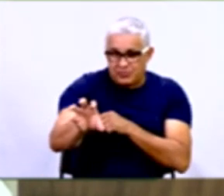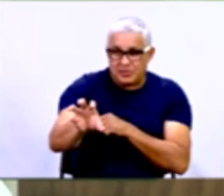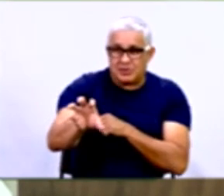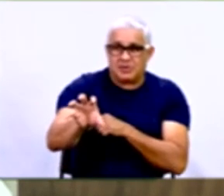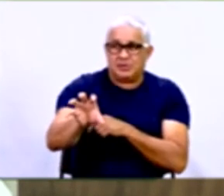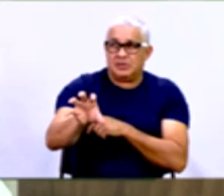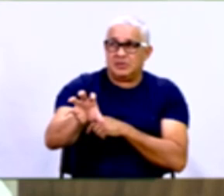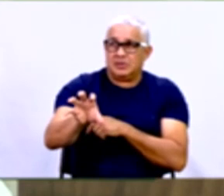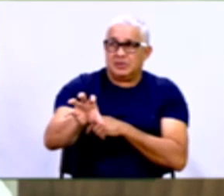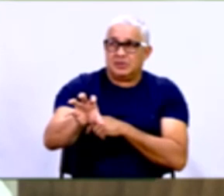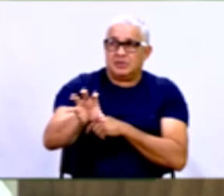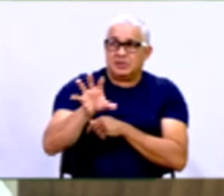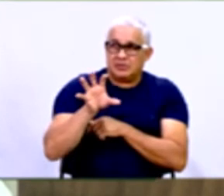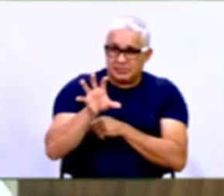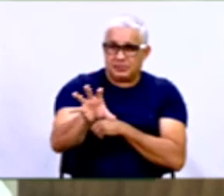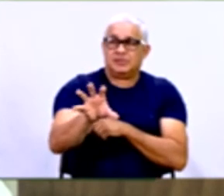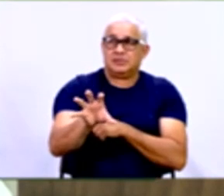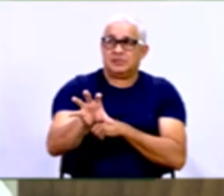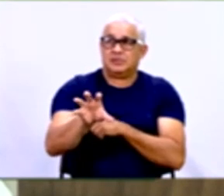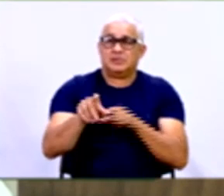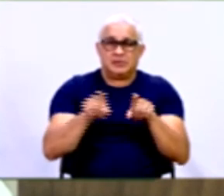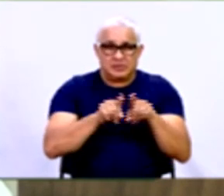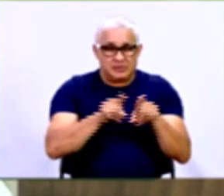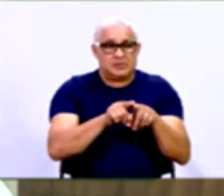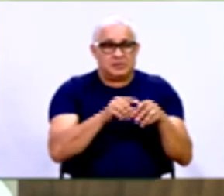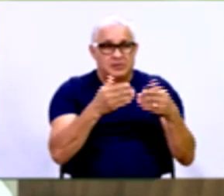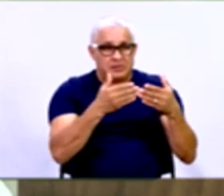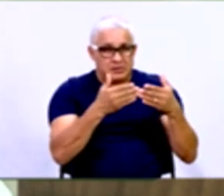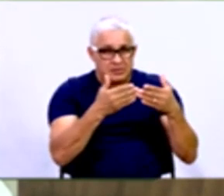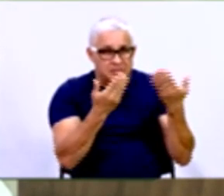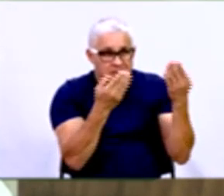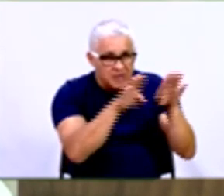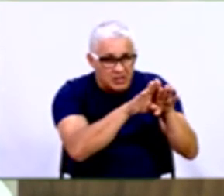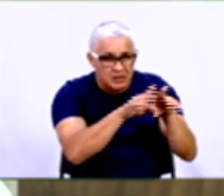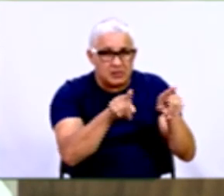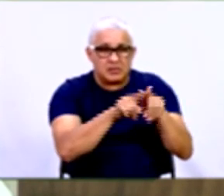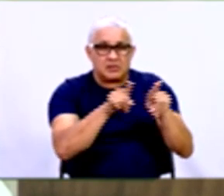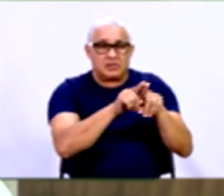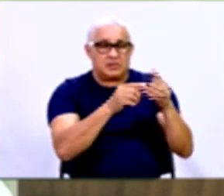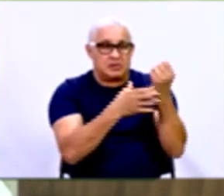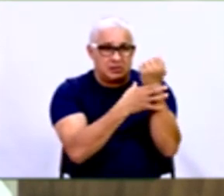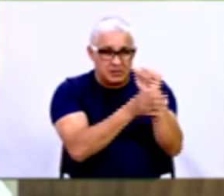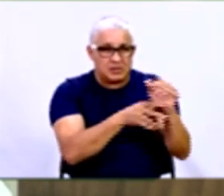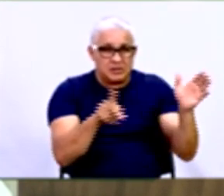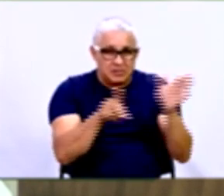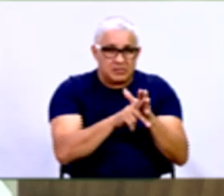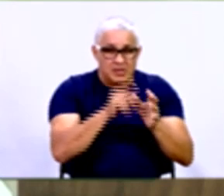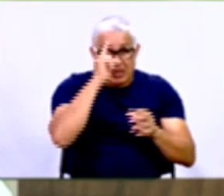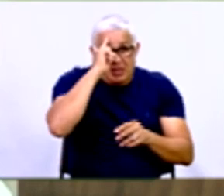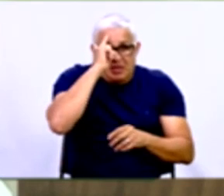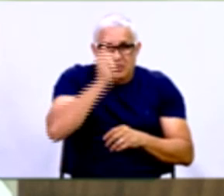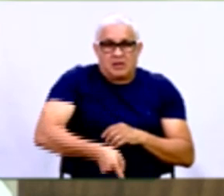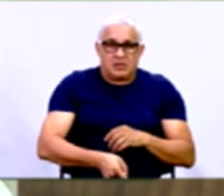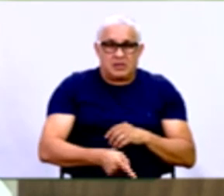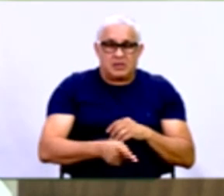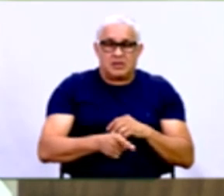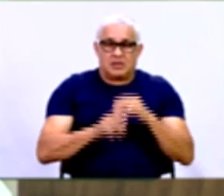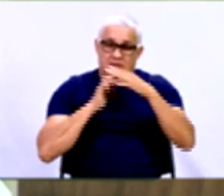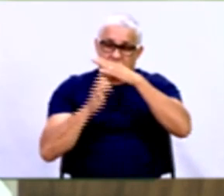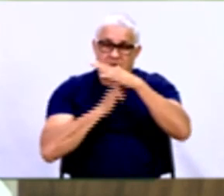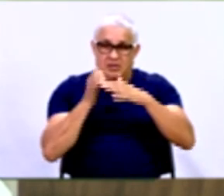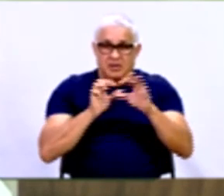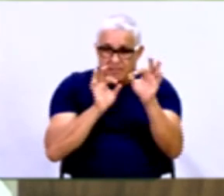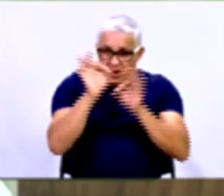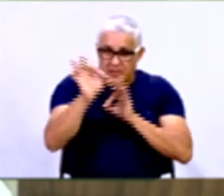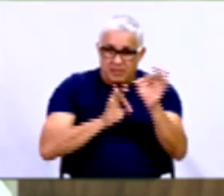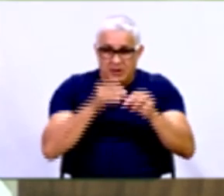mantenha tal abertura fechada, mantenha tal proteção no lugar. São ordens que o empregador elabora para